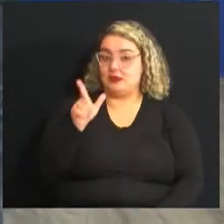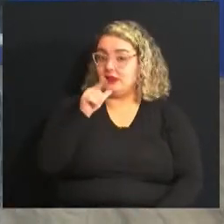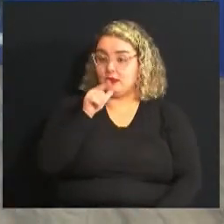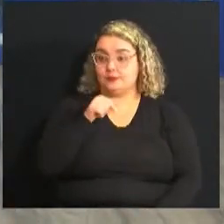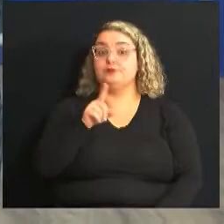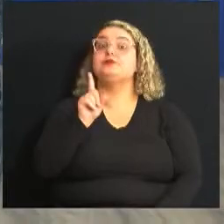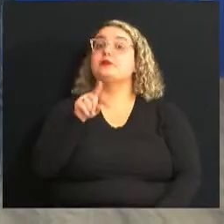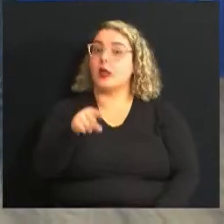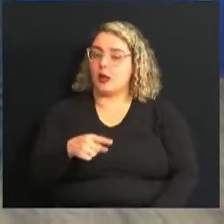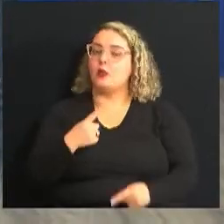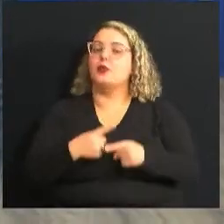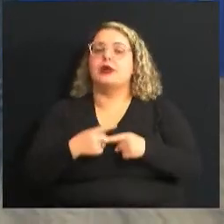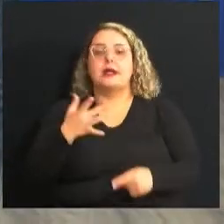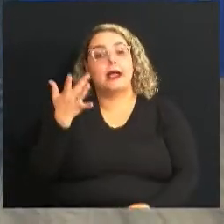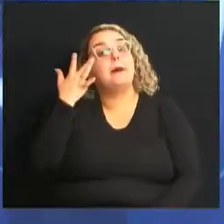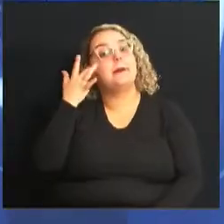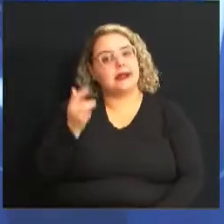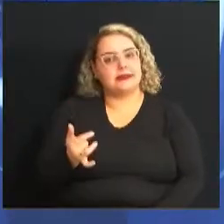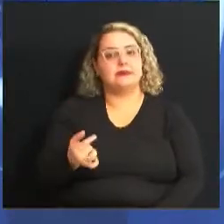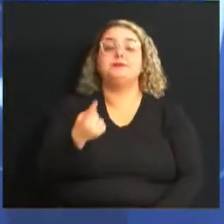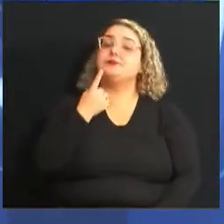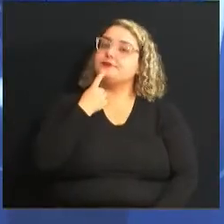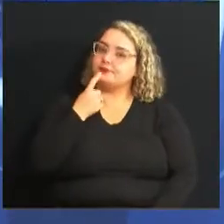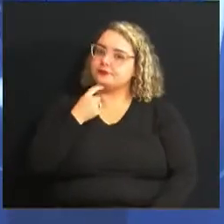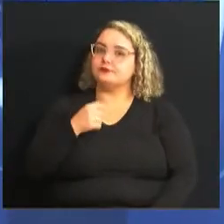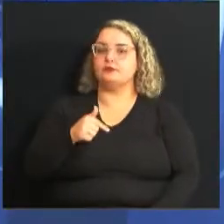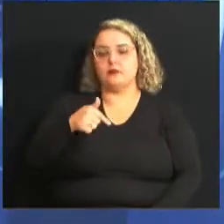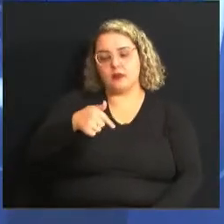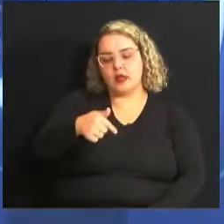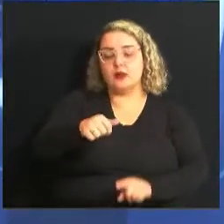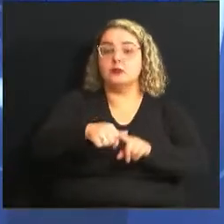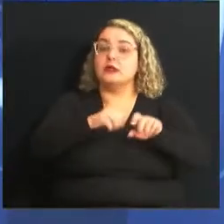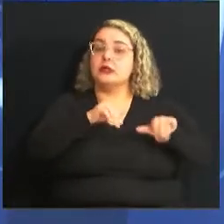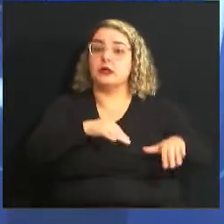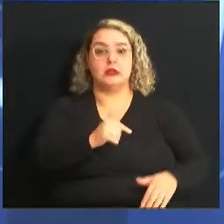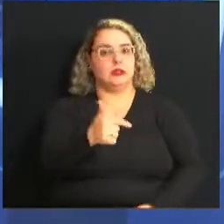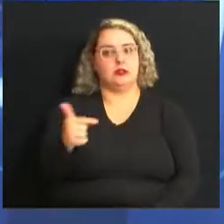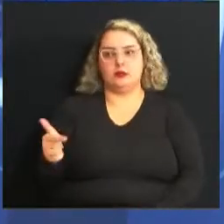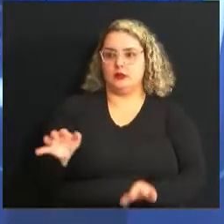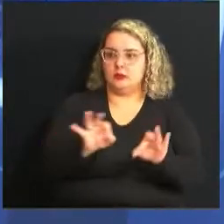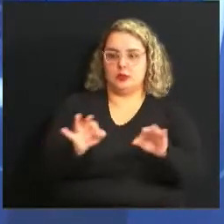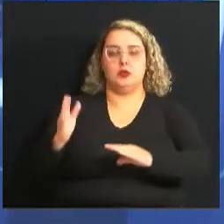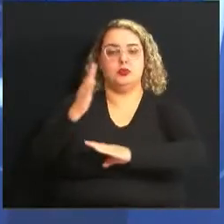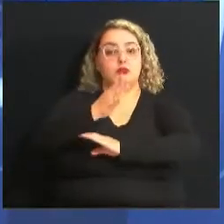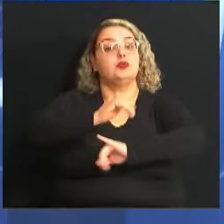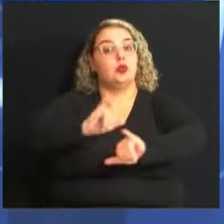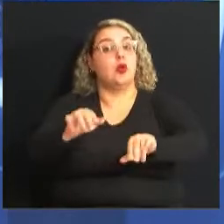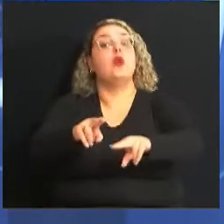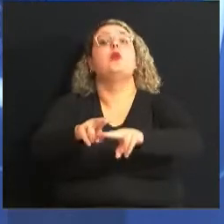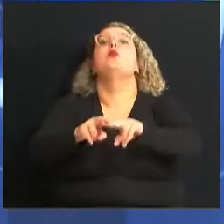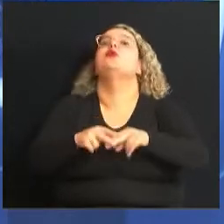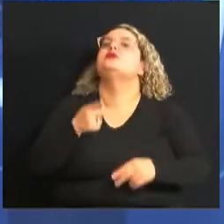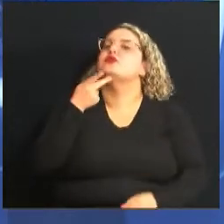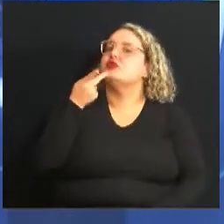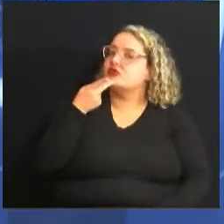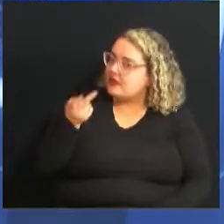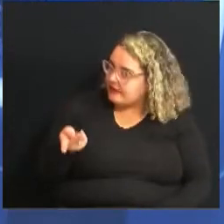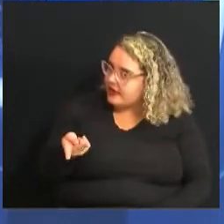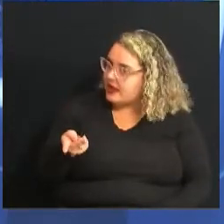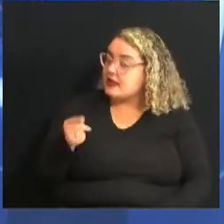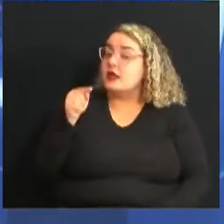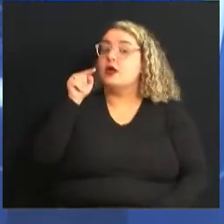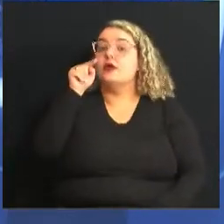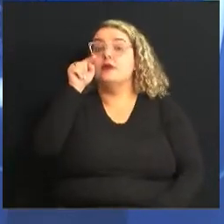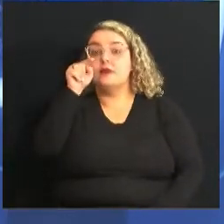porque amanhã, como é feriado de 7 de setembro, nós não teremos a edição do Câmara Notícia. Por isso a gente já adianta aqui que você